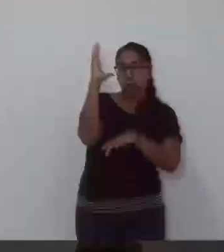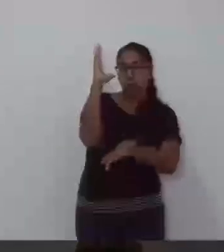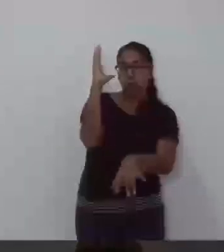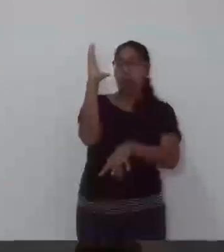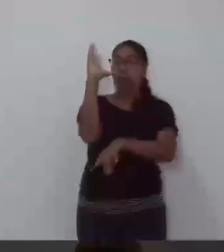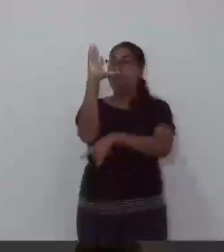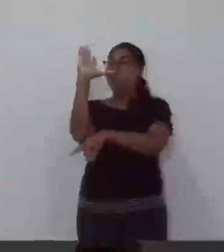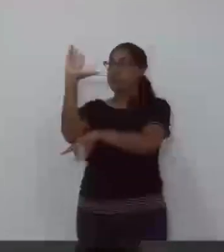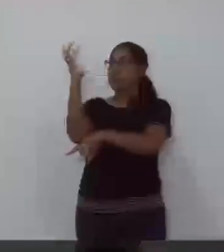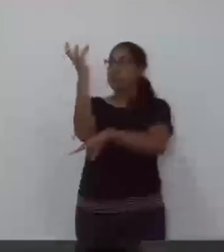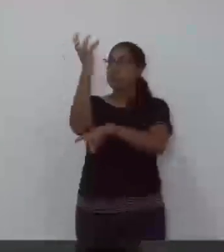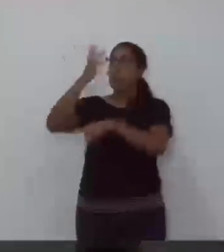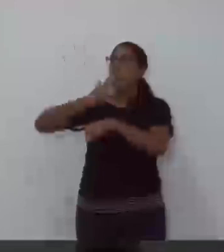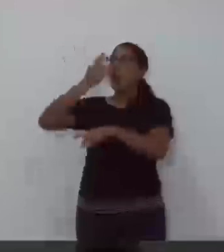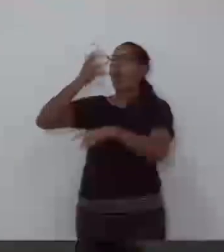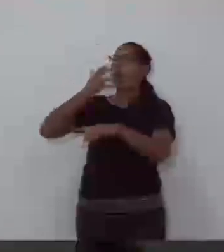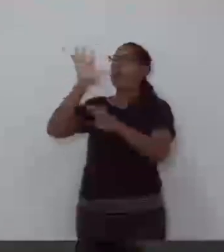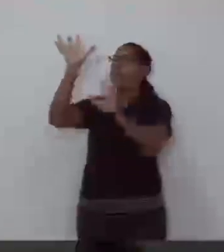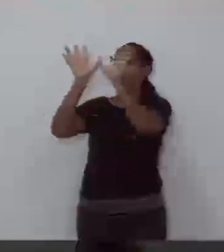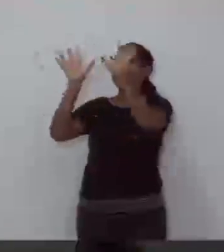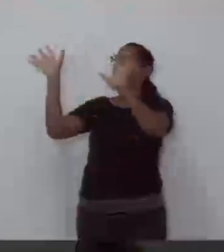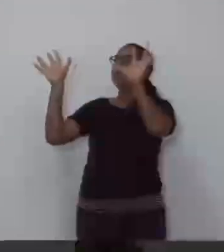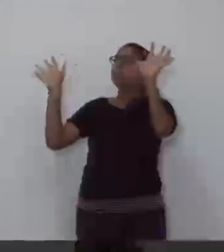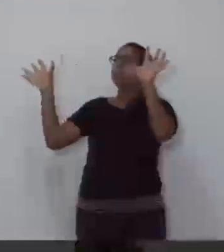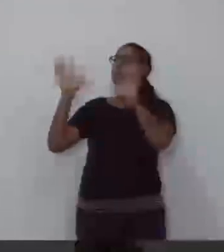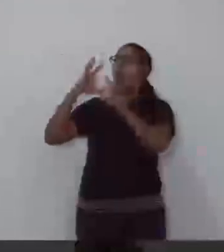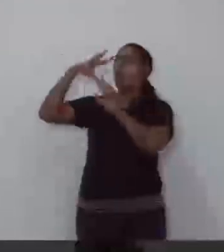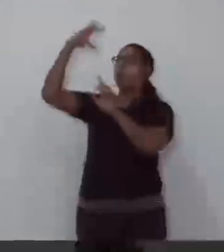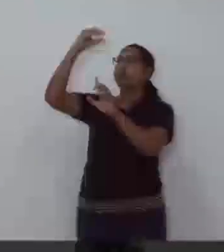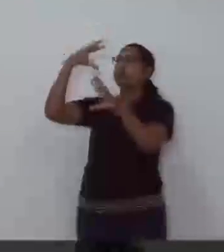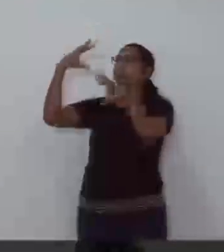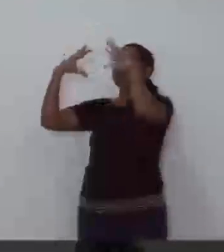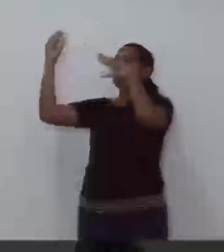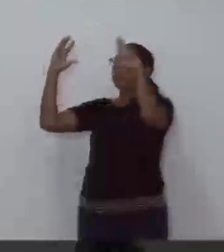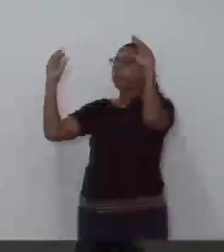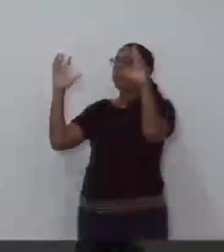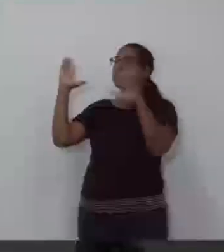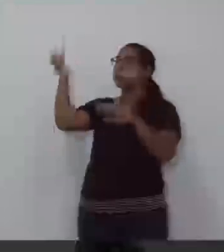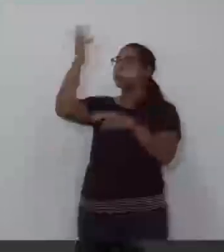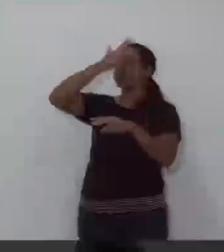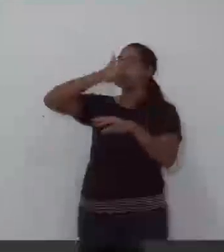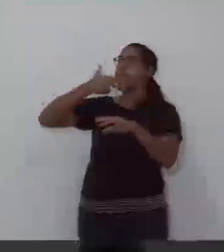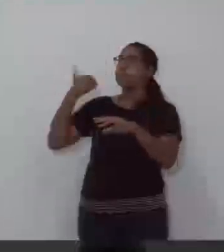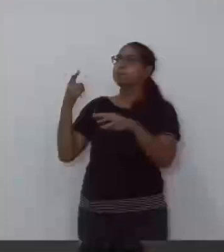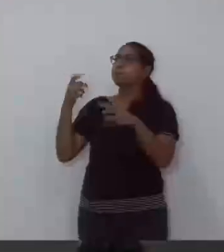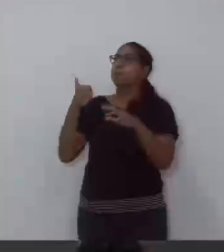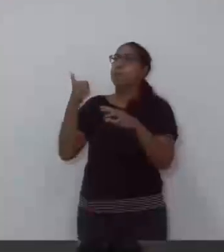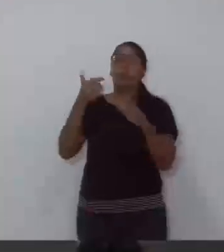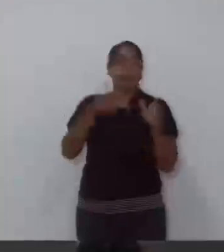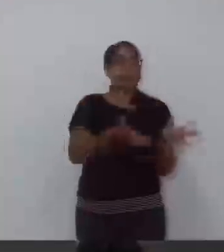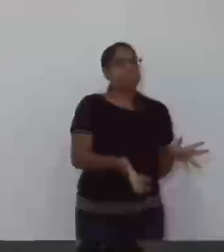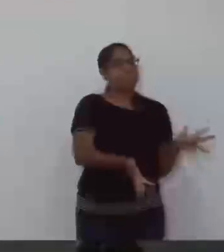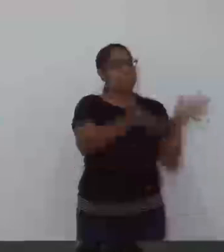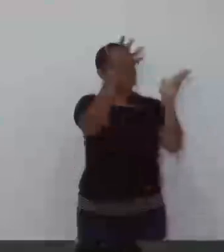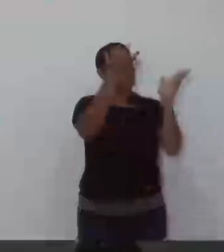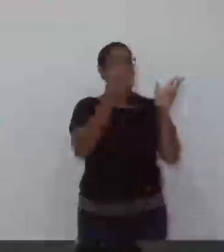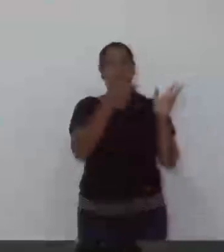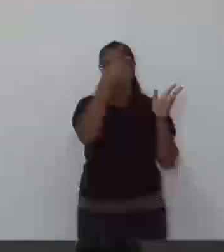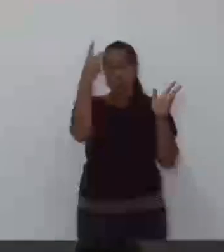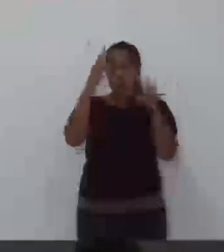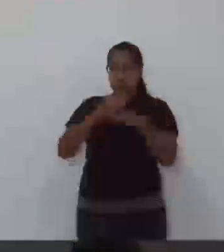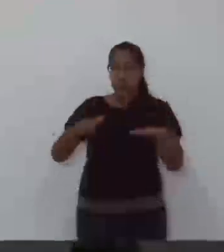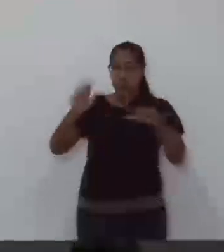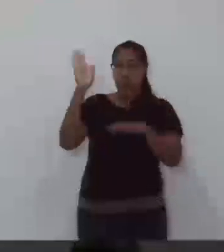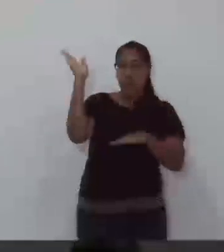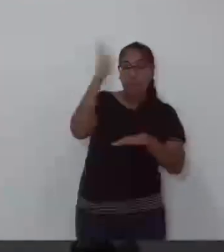seu fruto no seu tempo. As suas folhas não cairão, e tudo quando fizer prosperará. Não são assim os ímpios, mas